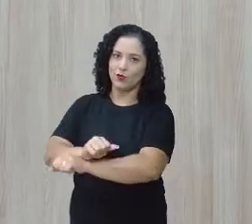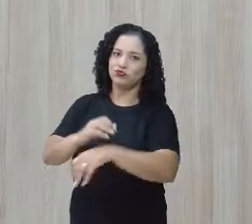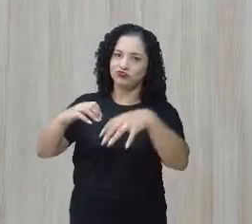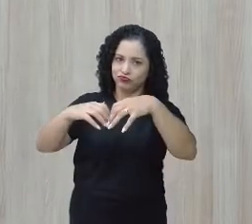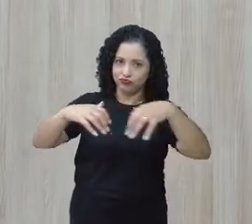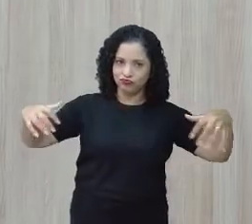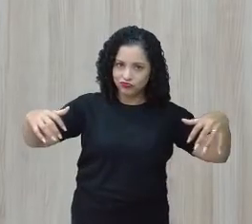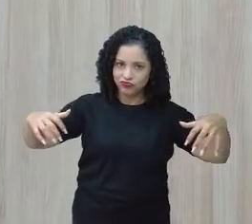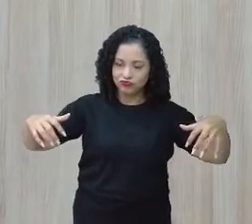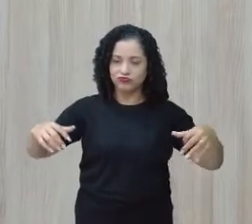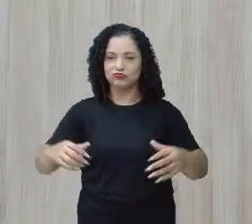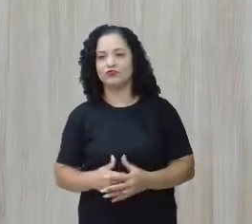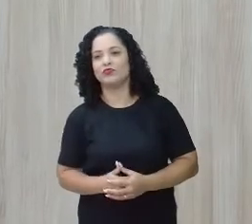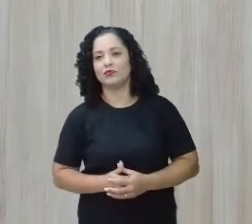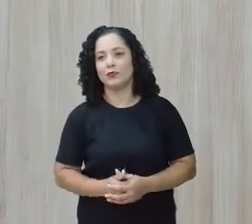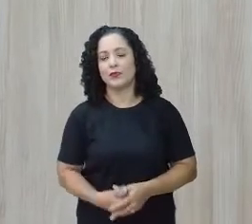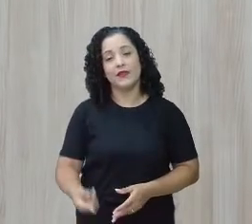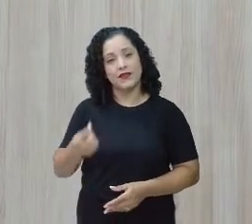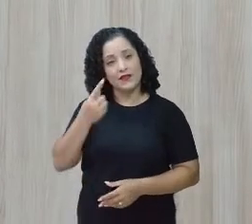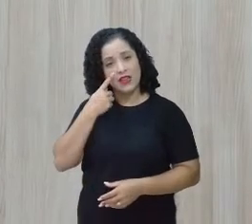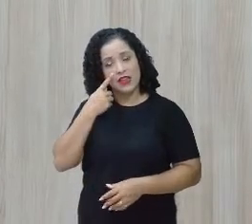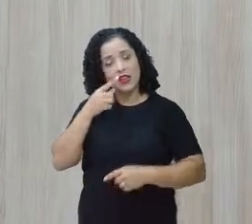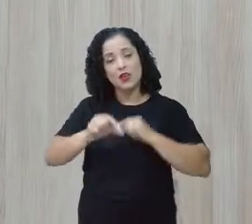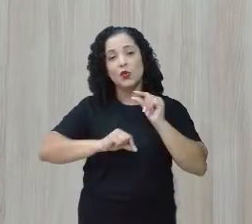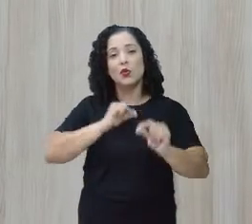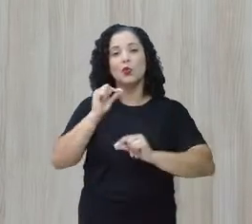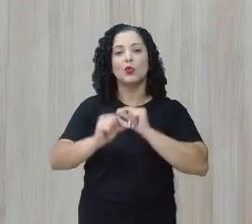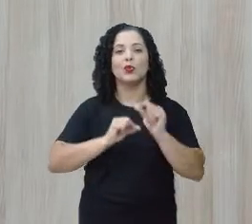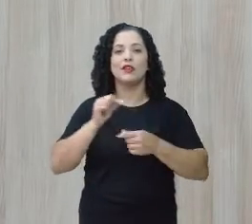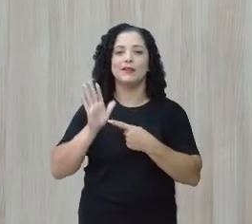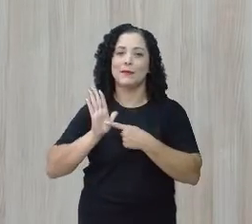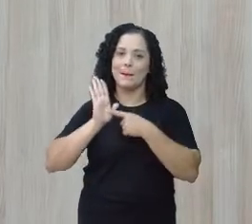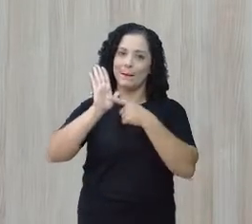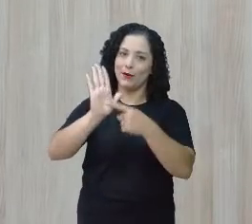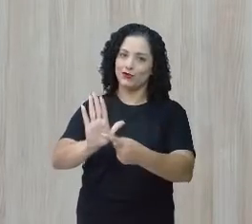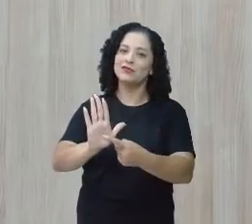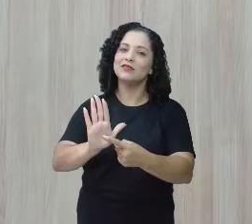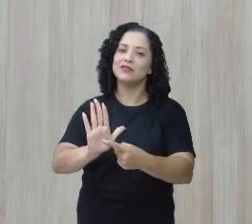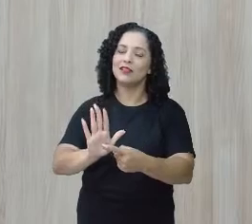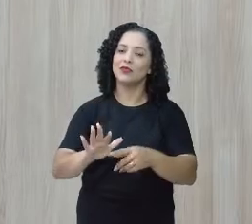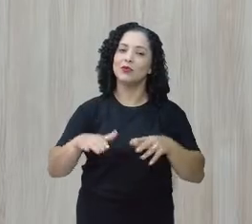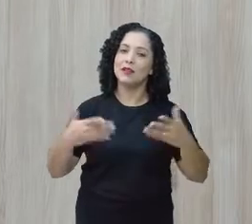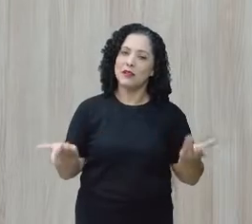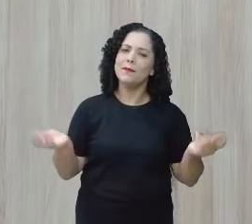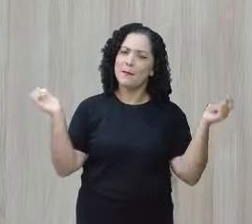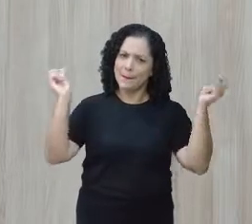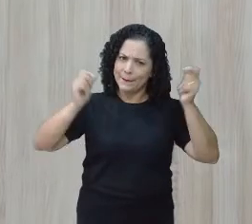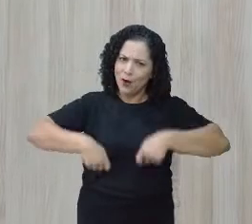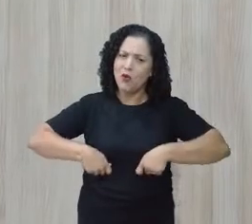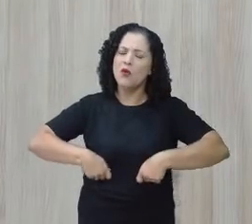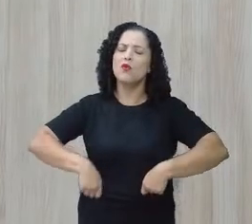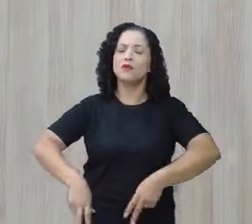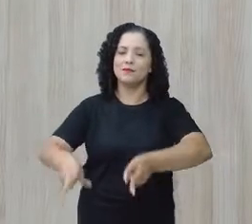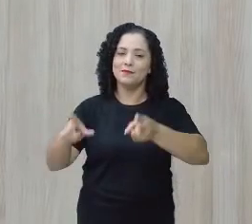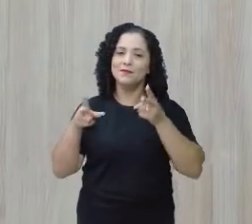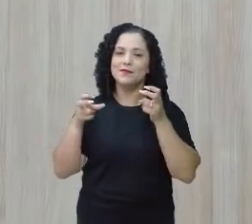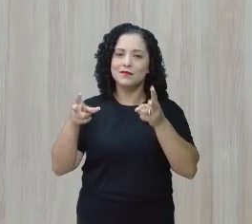Então, veja a questão aí do que nós estamos apresentando e que é possível a gente